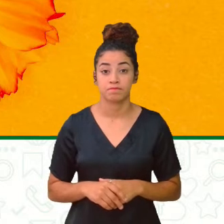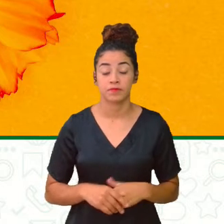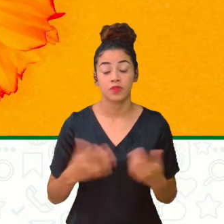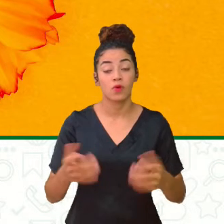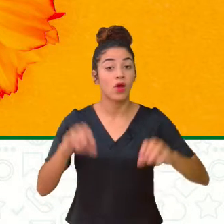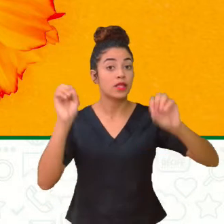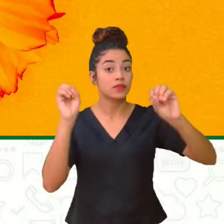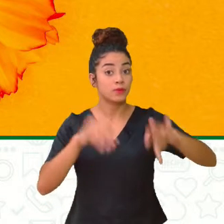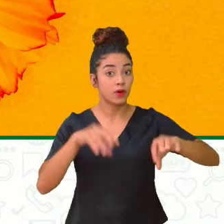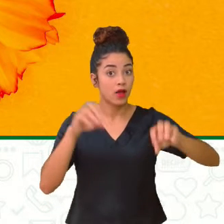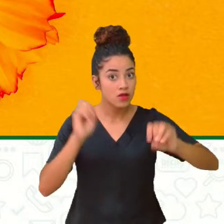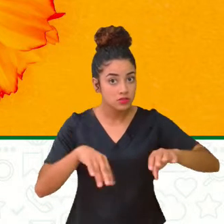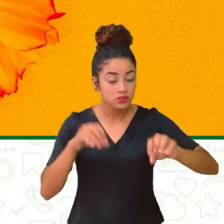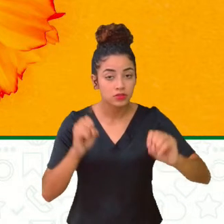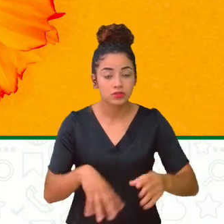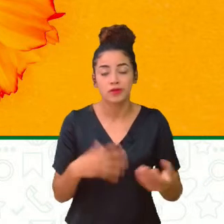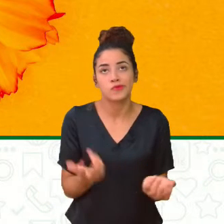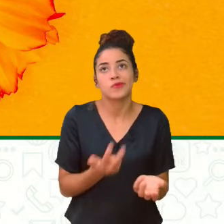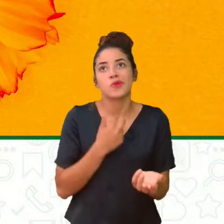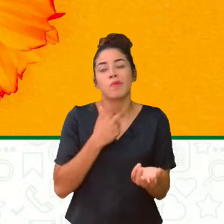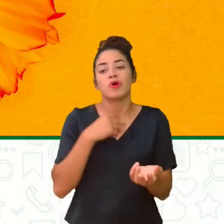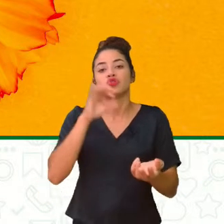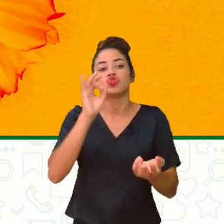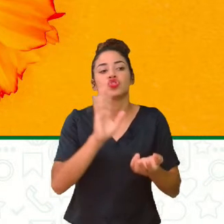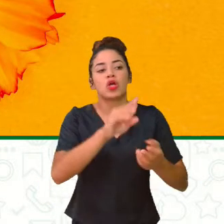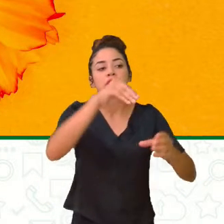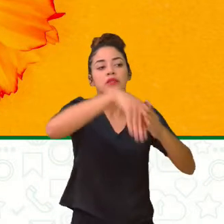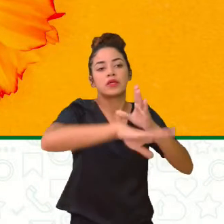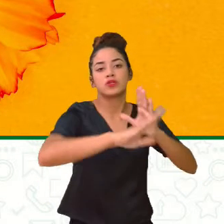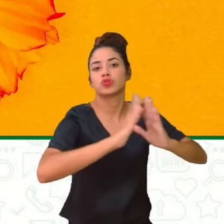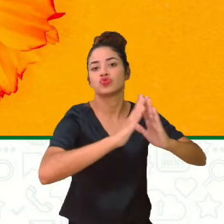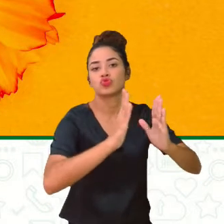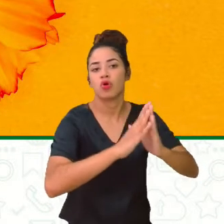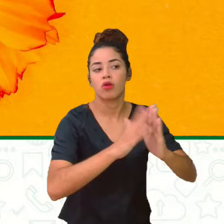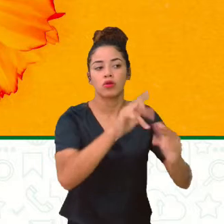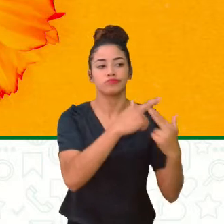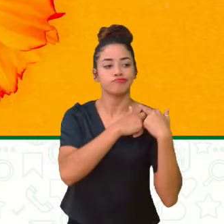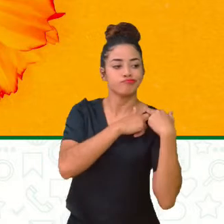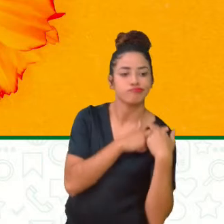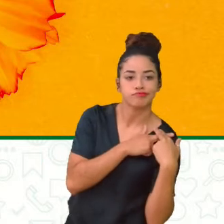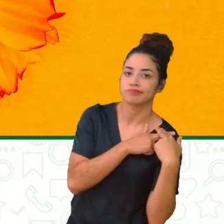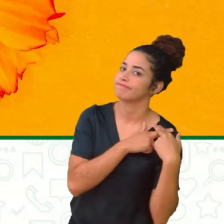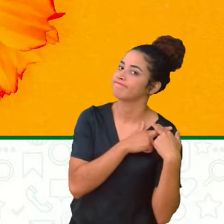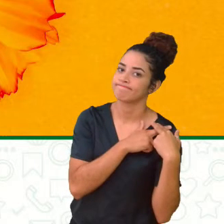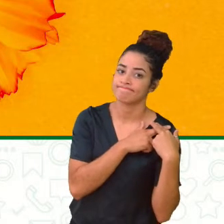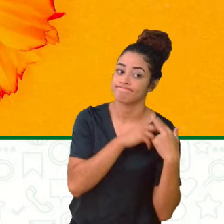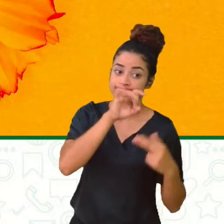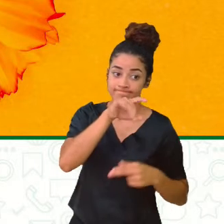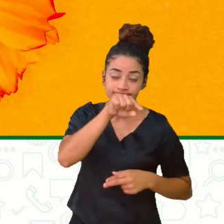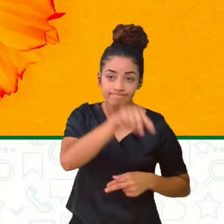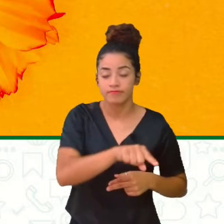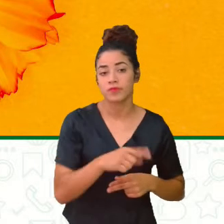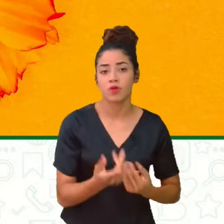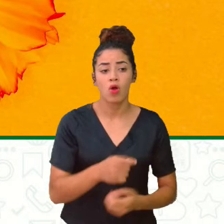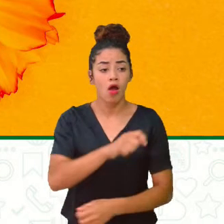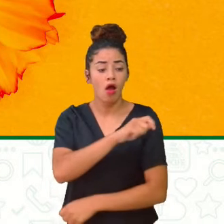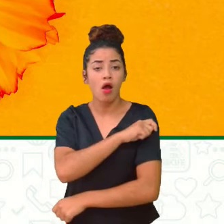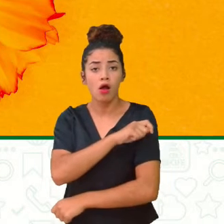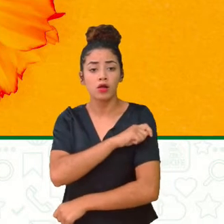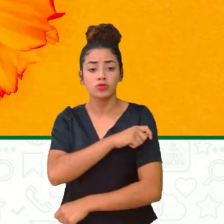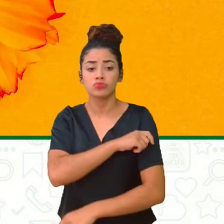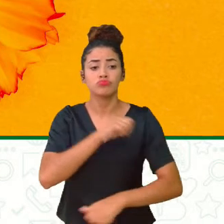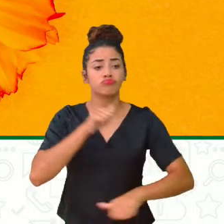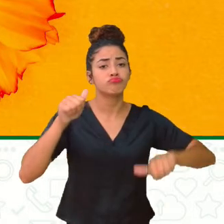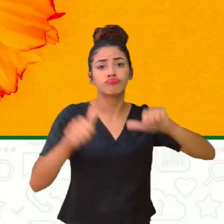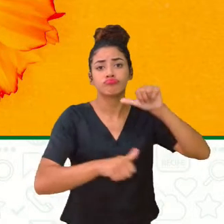A educação, ela não pode ser delegada só à escola, né? O aluno, ele é